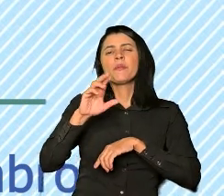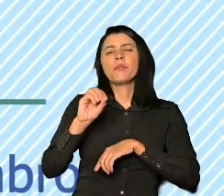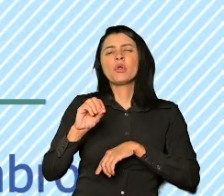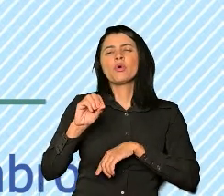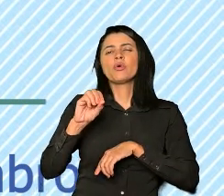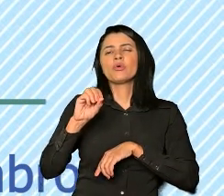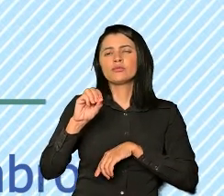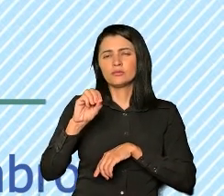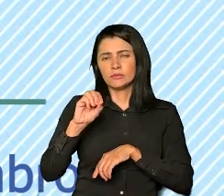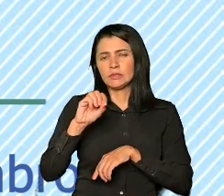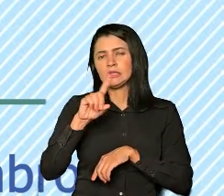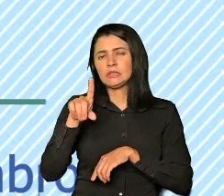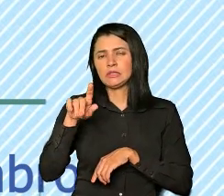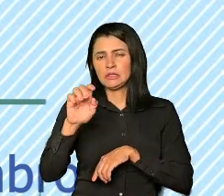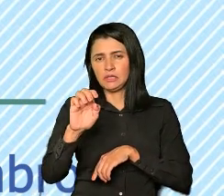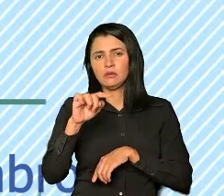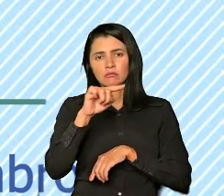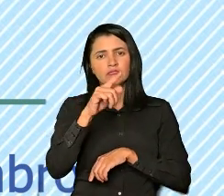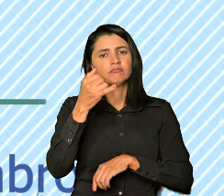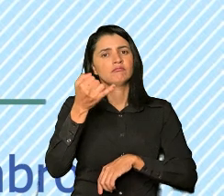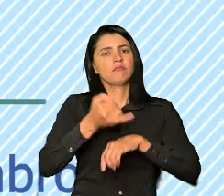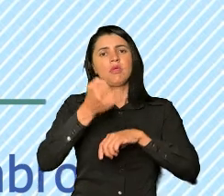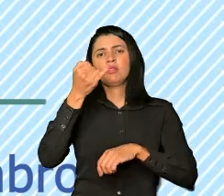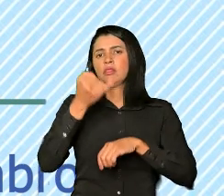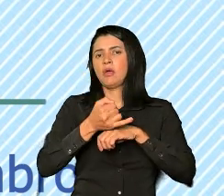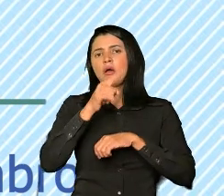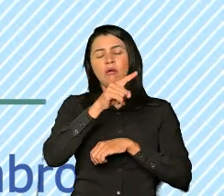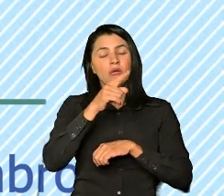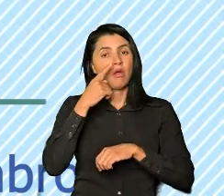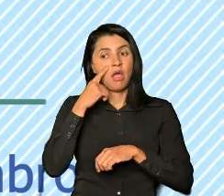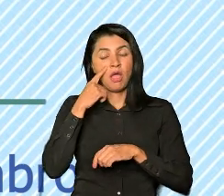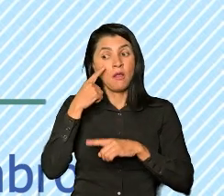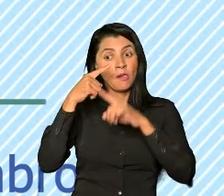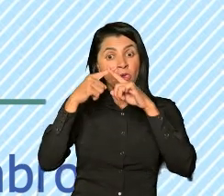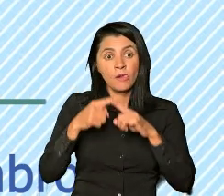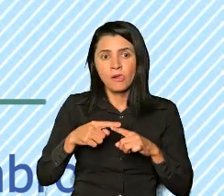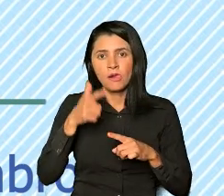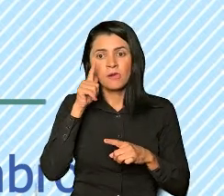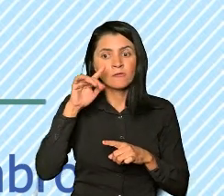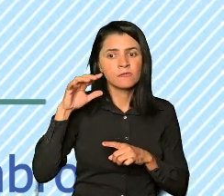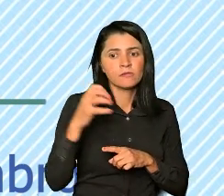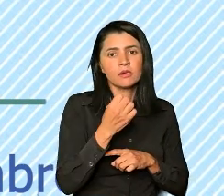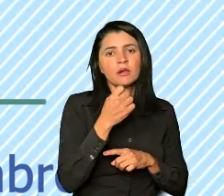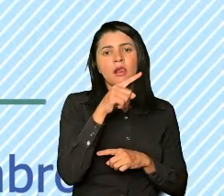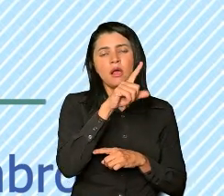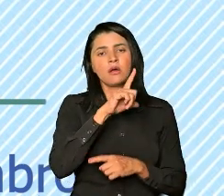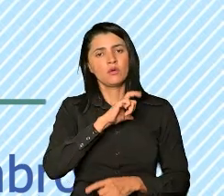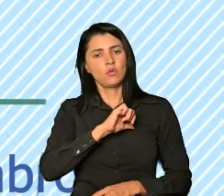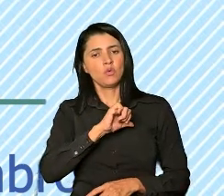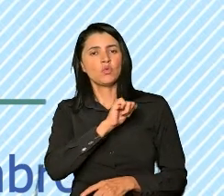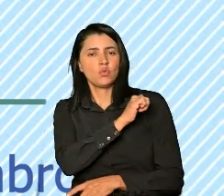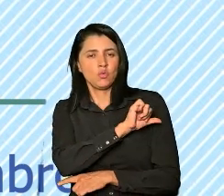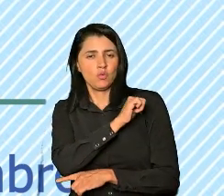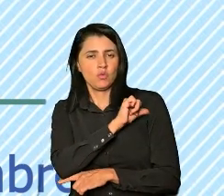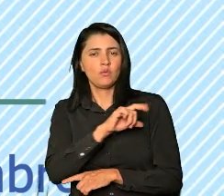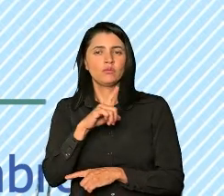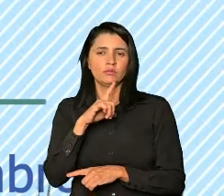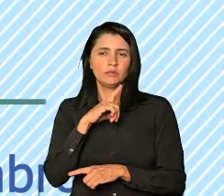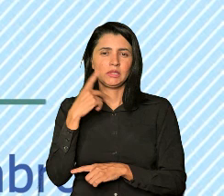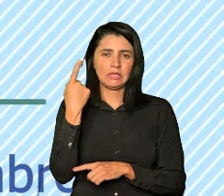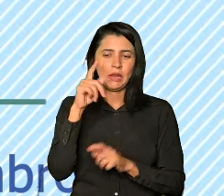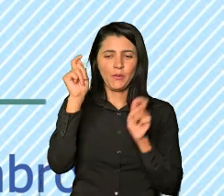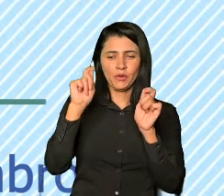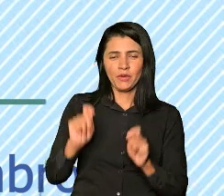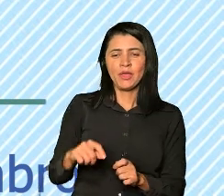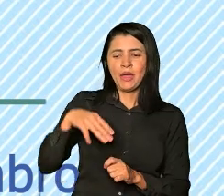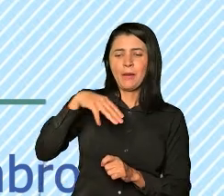metal bastante disputado. E há no Rio de Janeiro, inclusive em relação ao monumento a Marechal